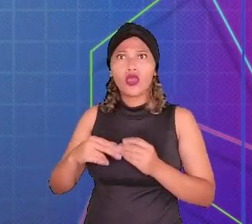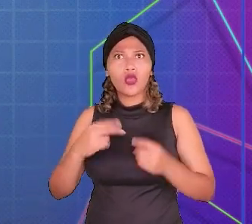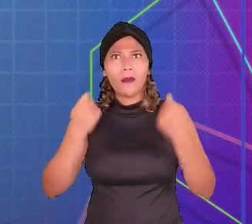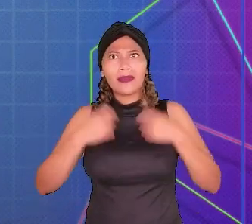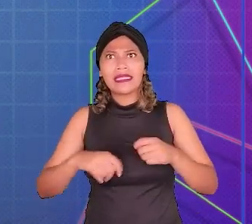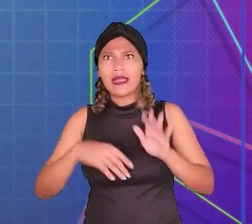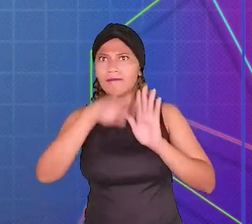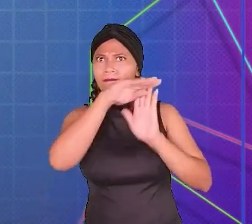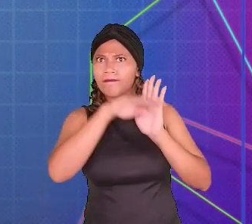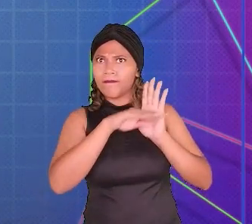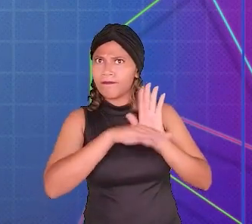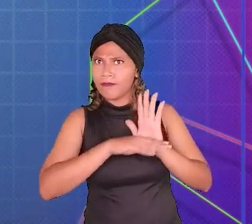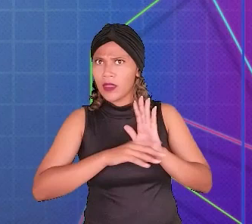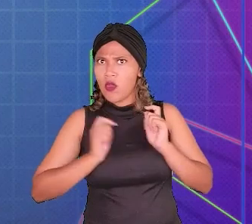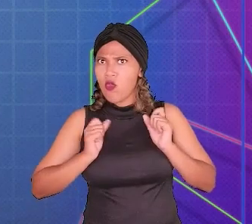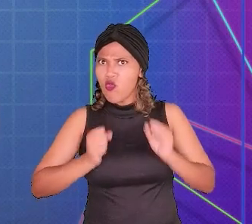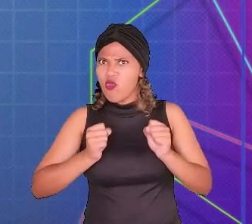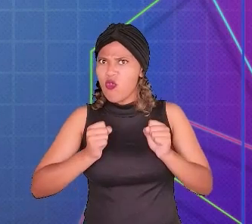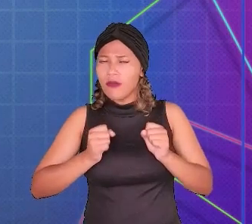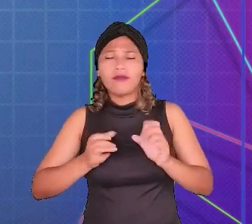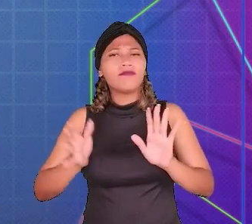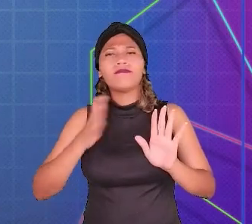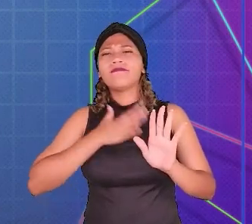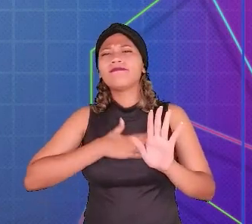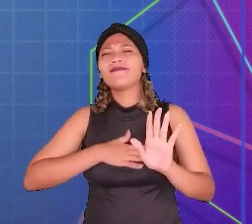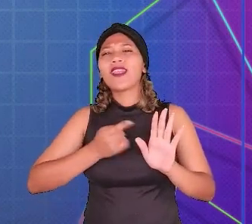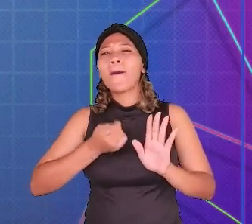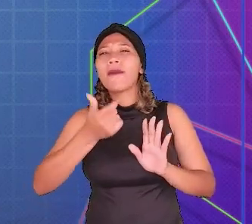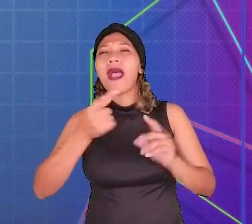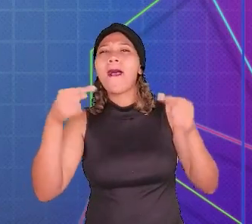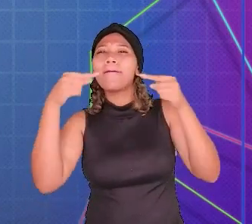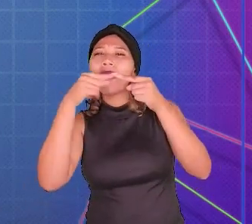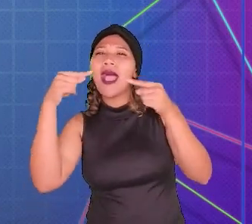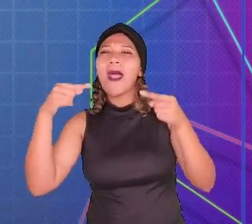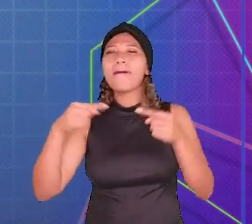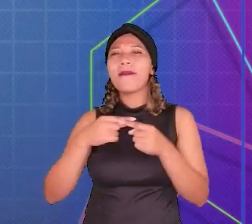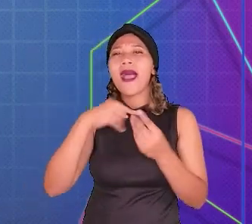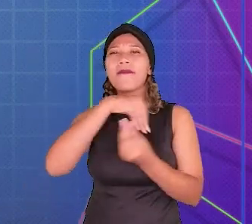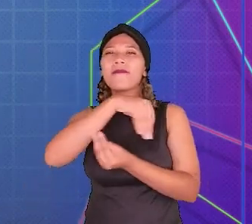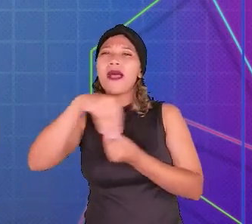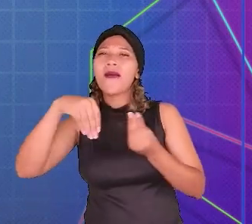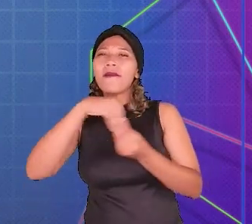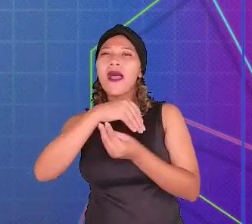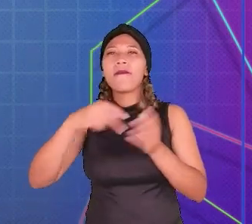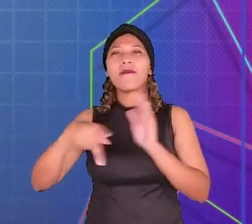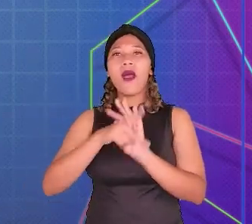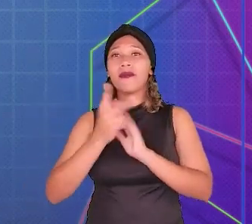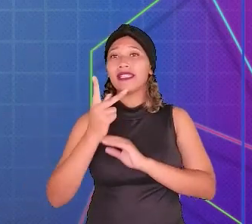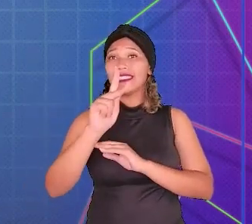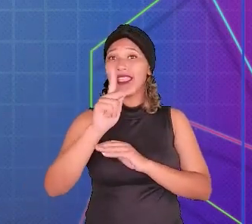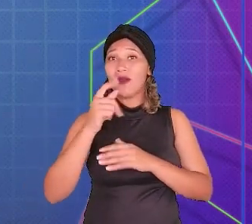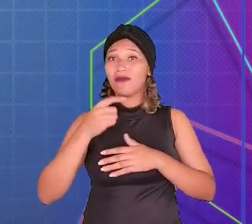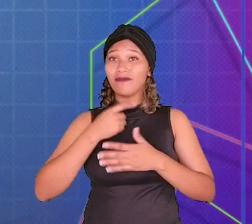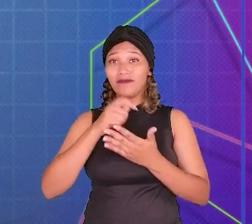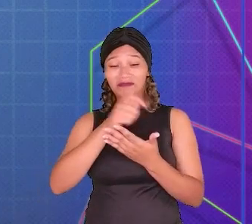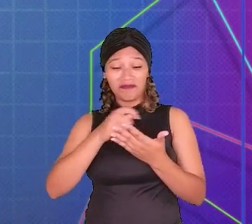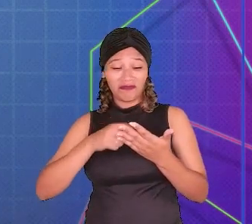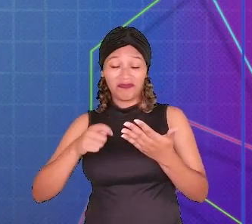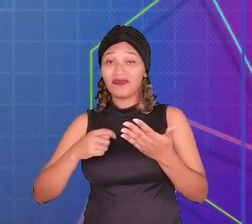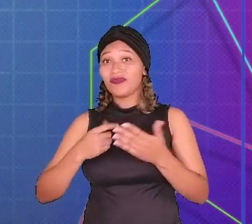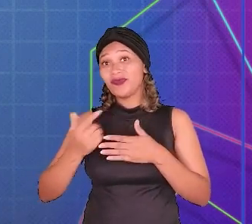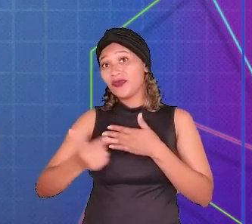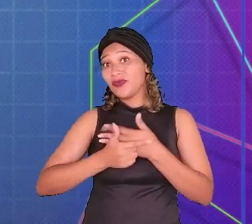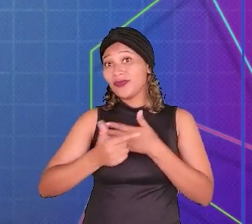seguir à risca, tá bem? Tá joia? Eu sugiro que vocês façam combinações para enriquecer seus protagonistas. Dito